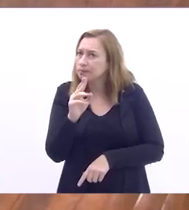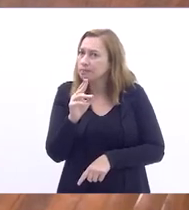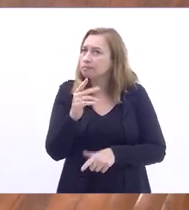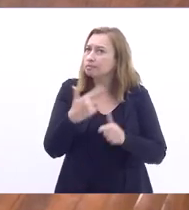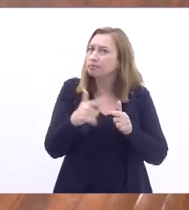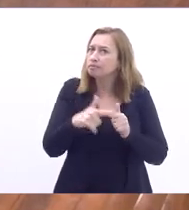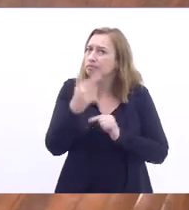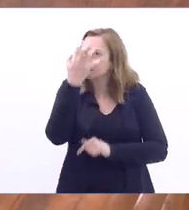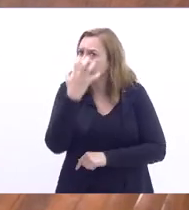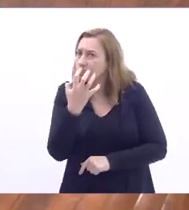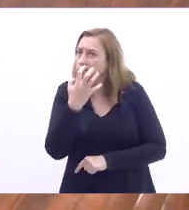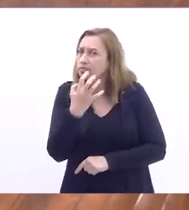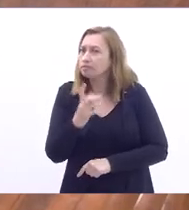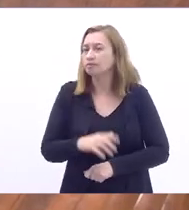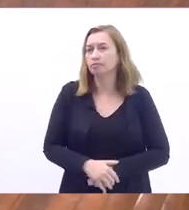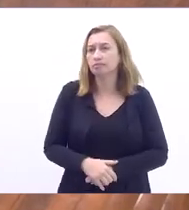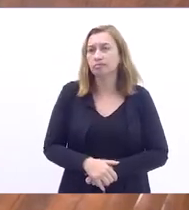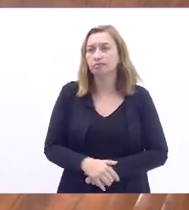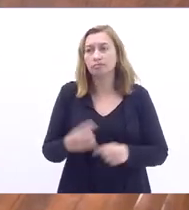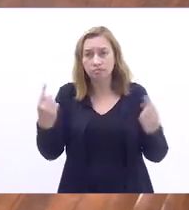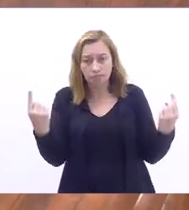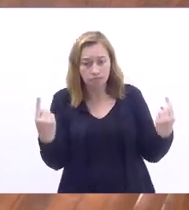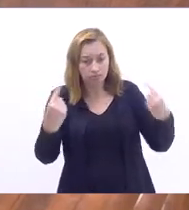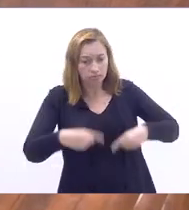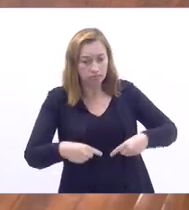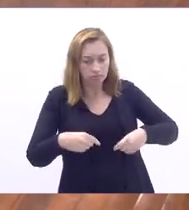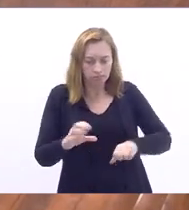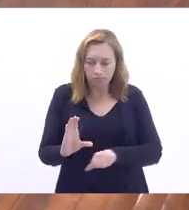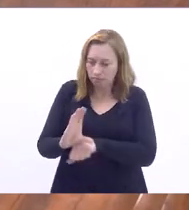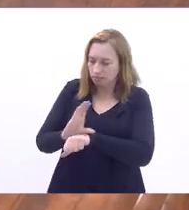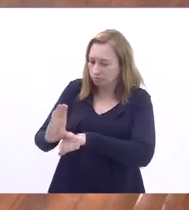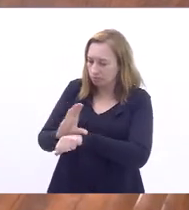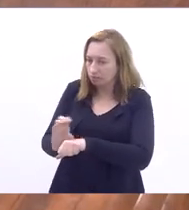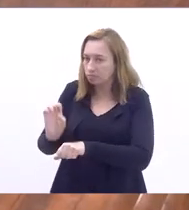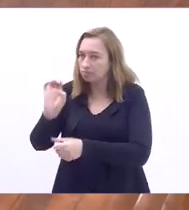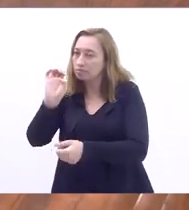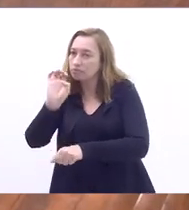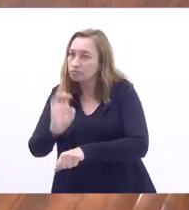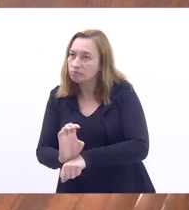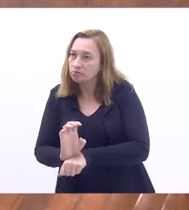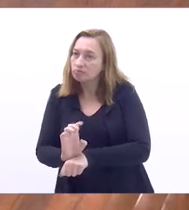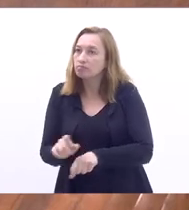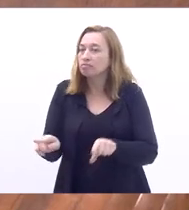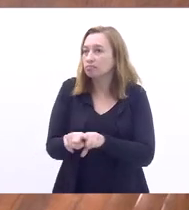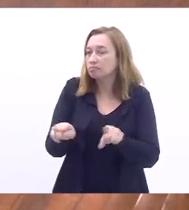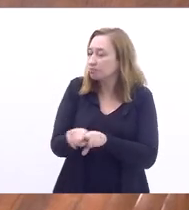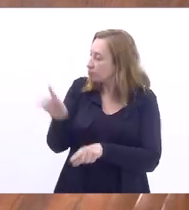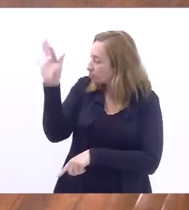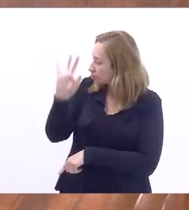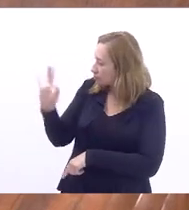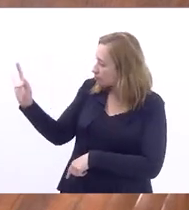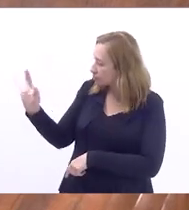gravíssimo a gente desafiar a constituição do estado da Constituição Federal